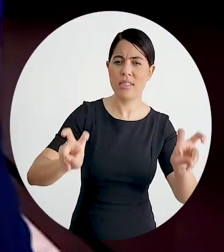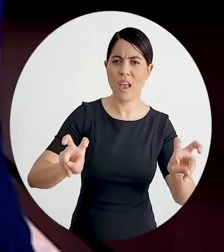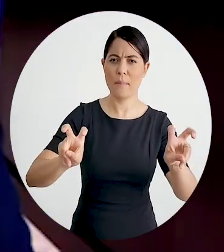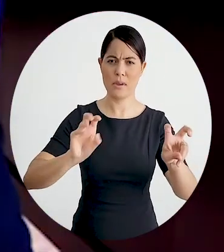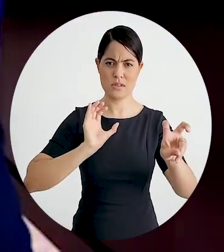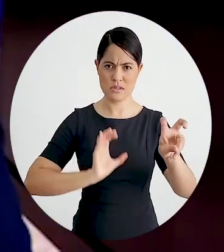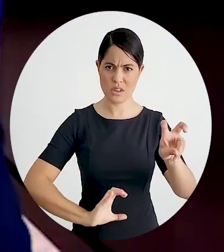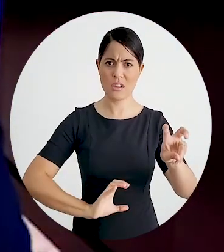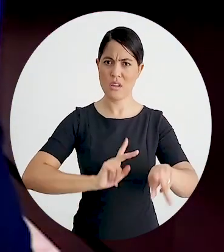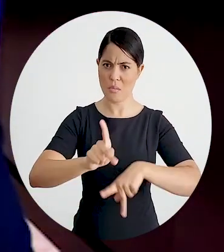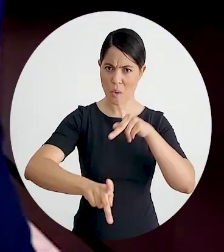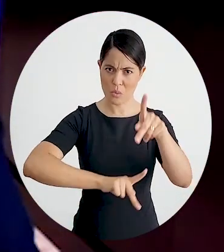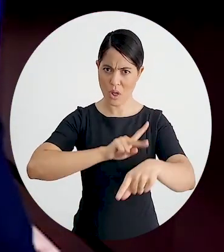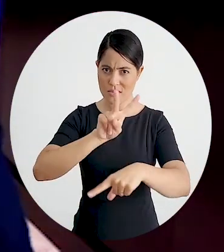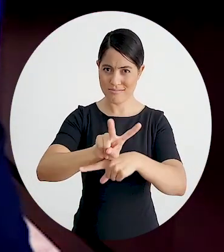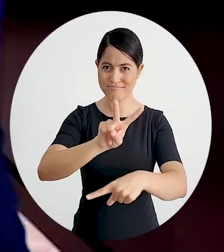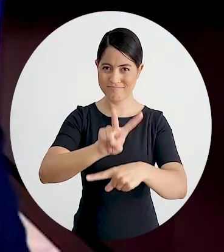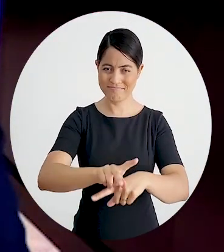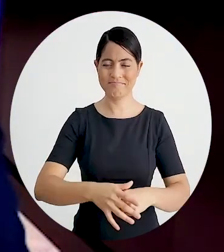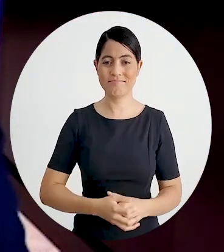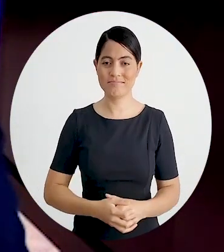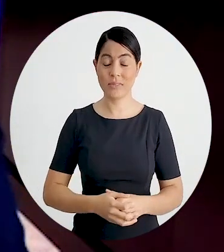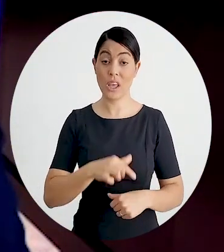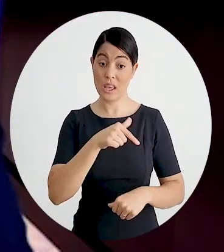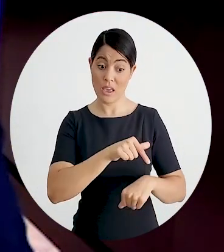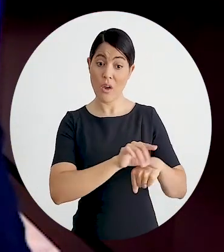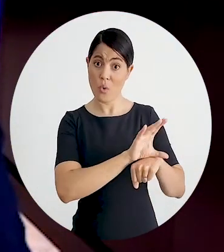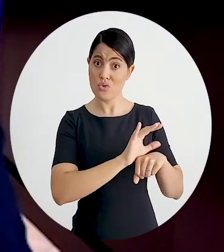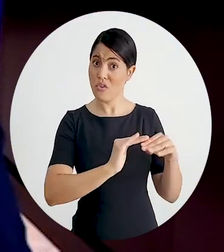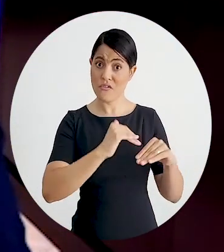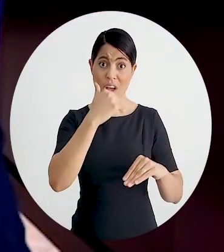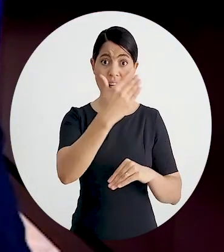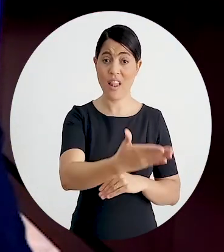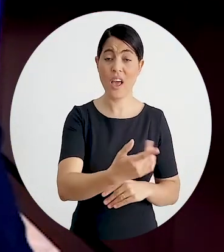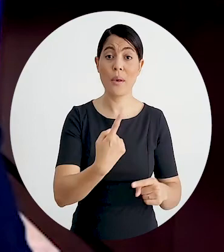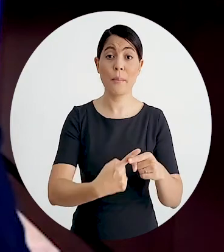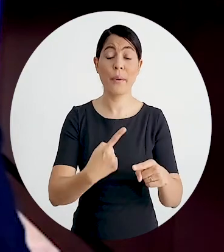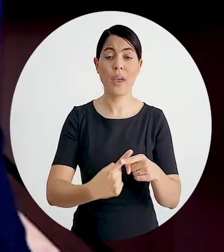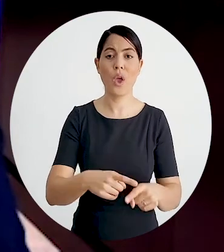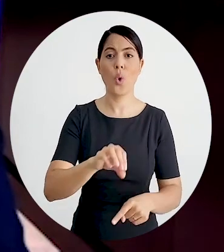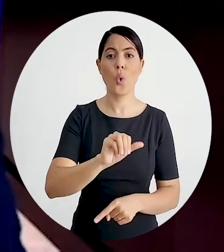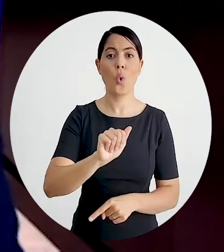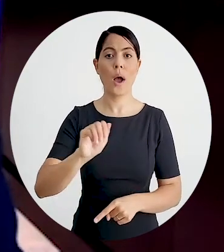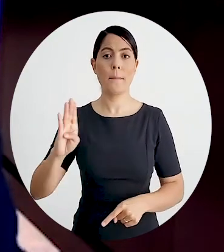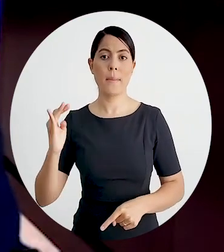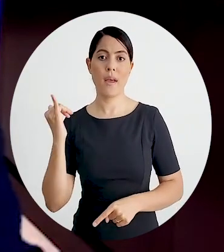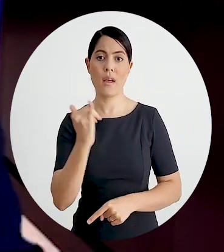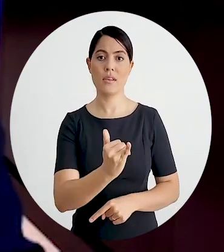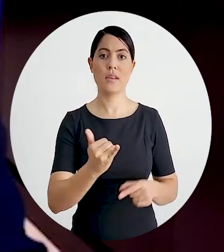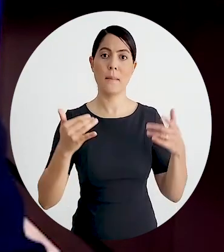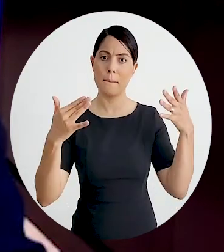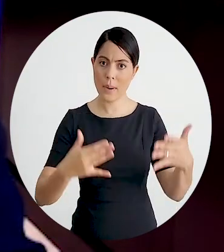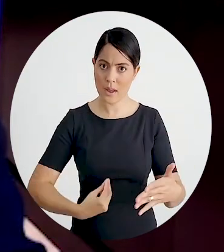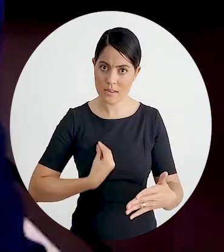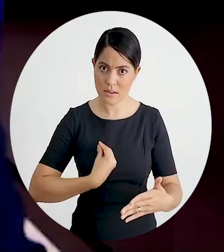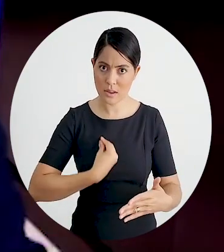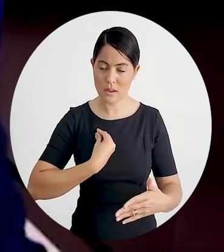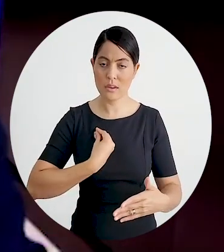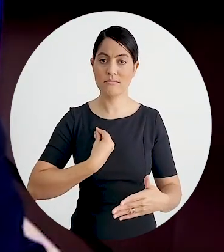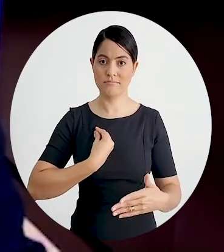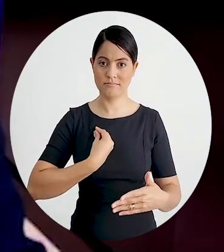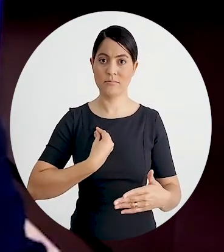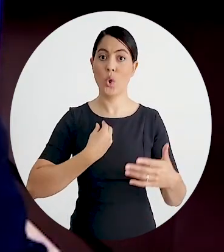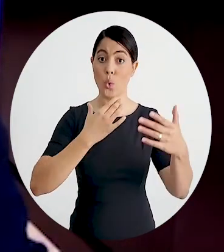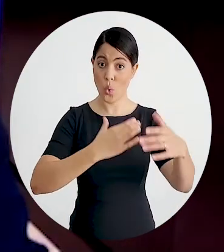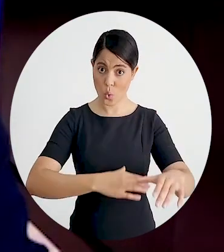temas da cidadania. E vai mais a Constituição. Ela diz que a OAB participa dos concursos públicos para